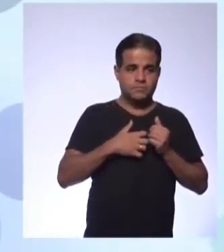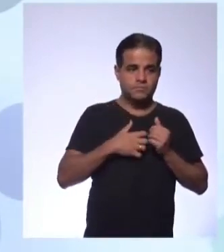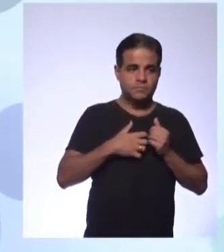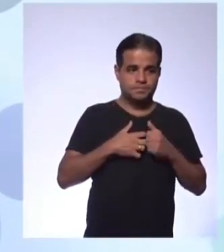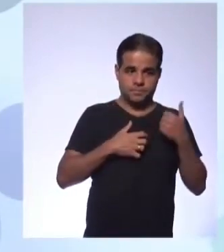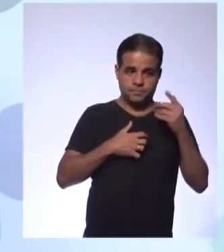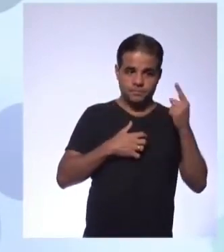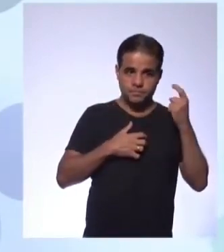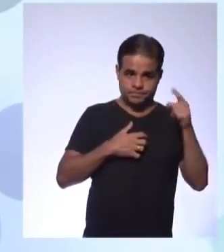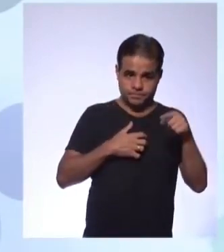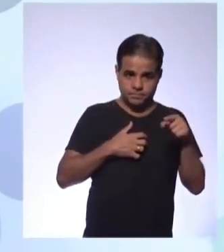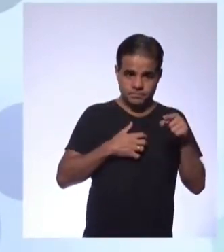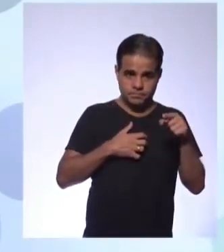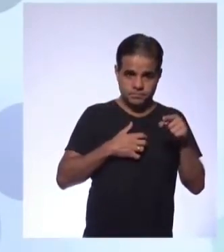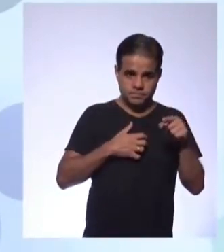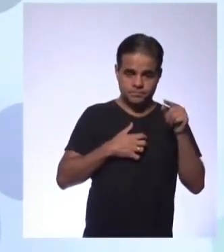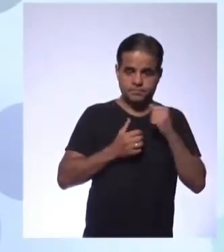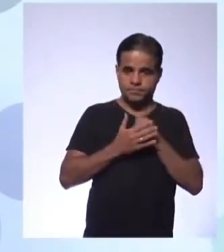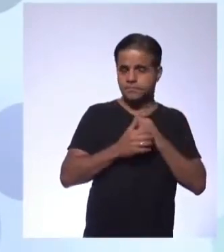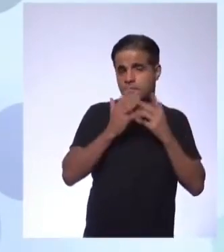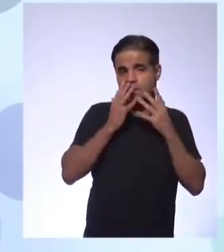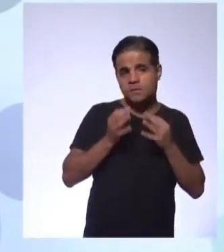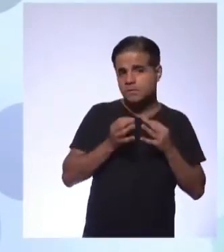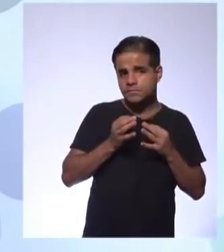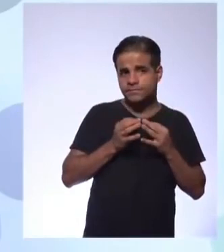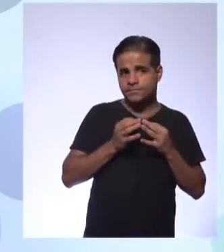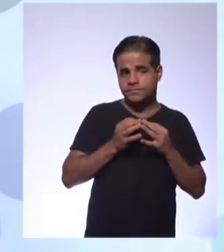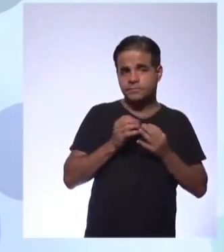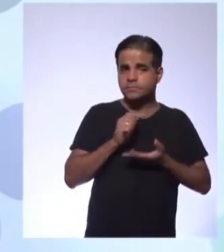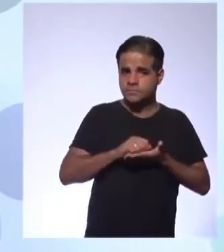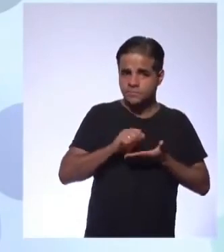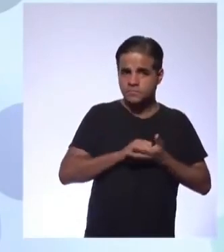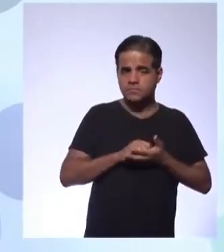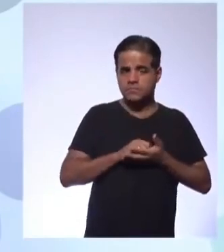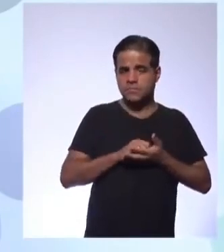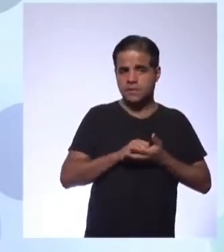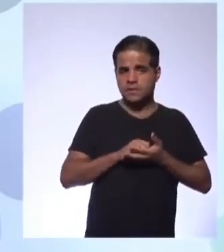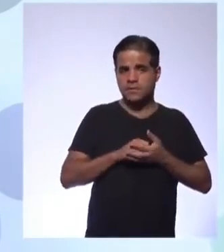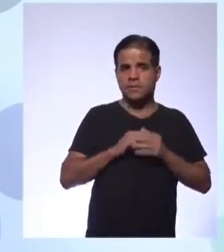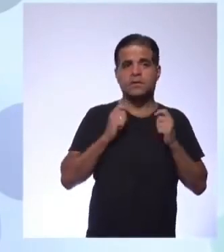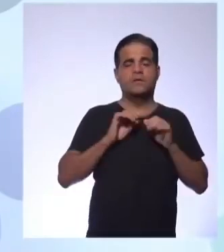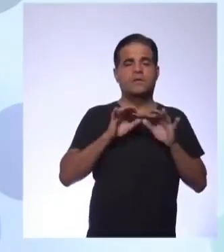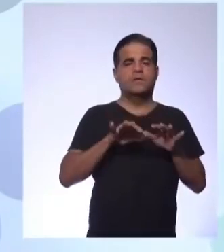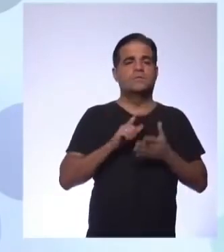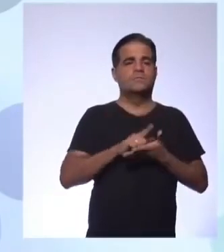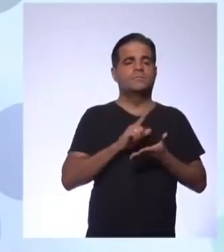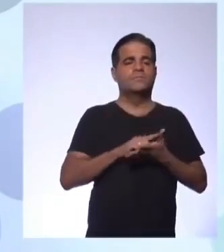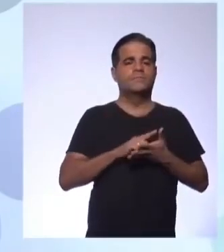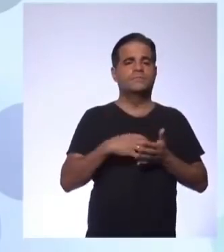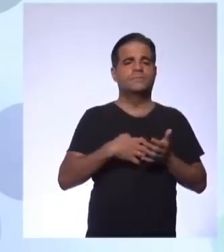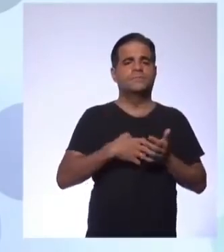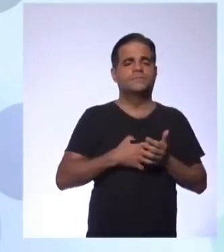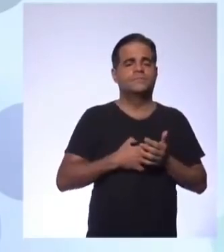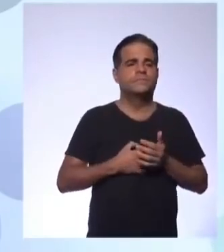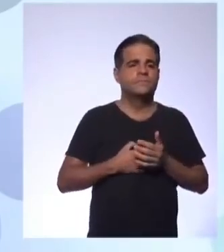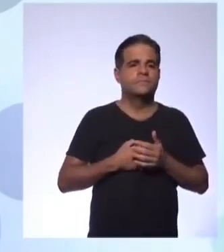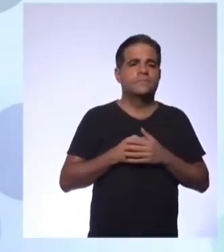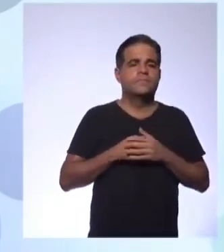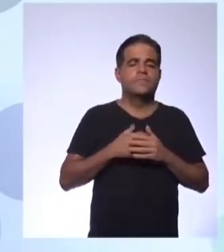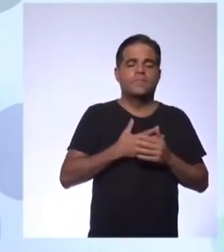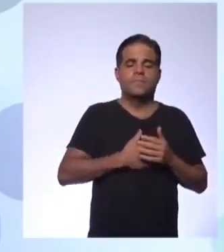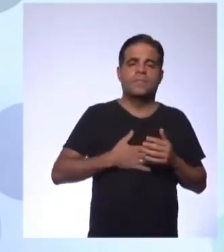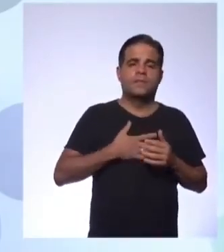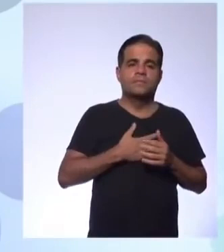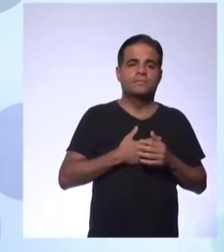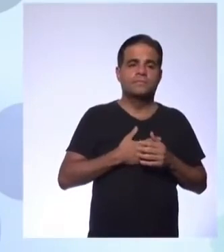sente. O que para você chama mais atenção? Escreva isso. Coloque no papel. Que tipo de personagem você gosta